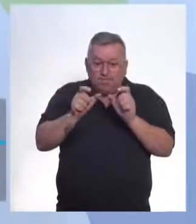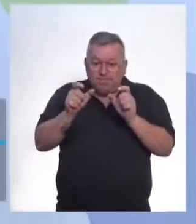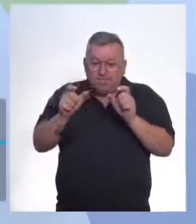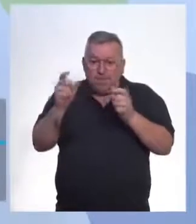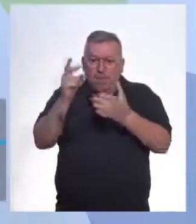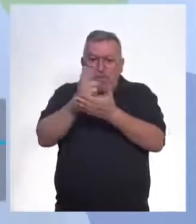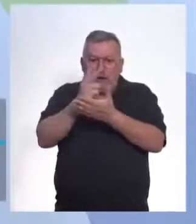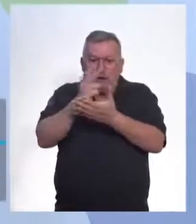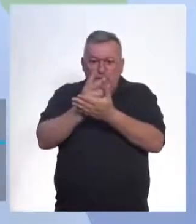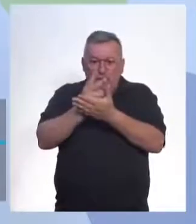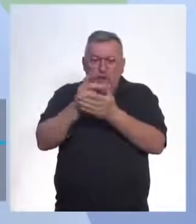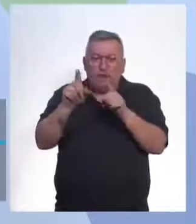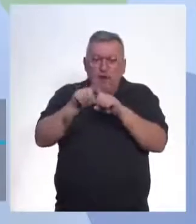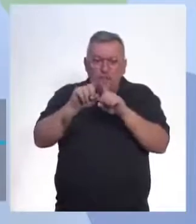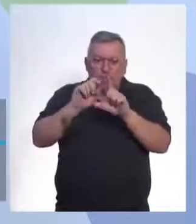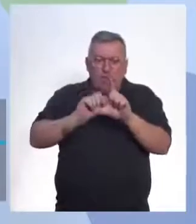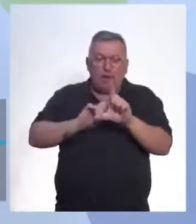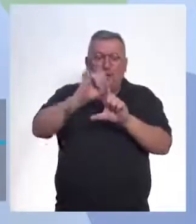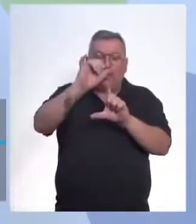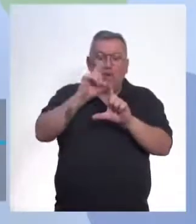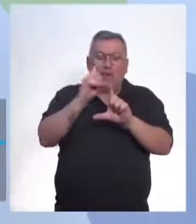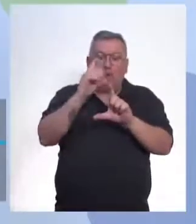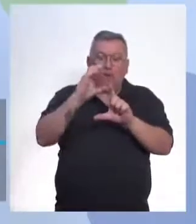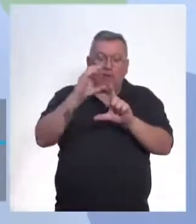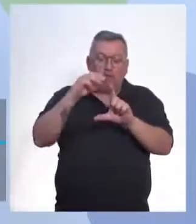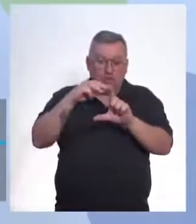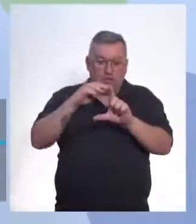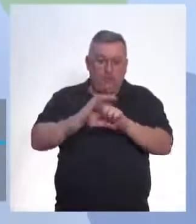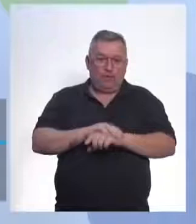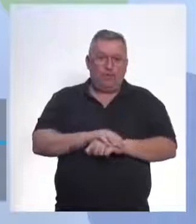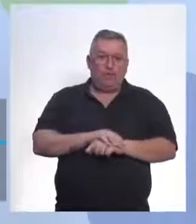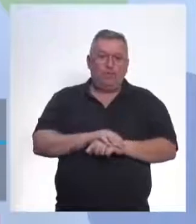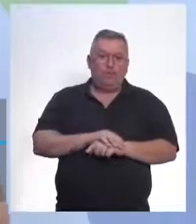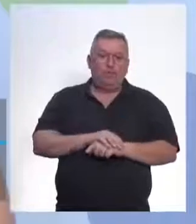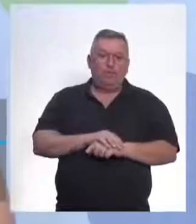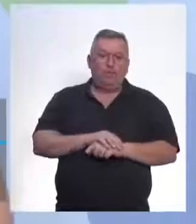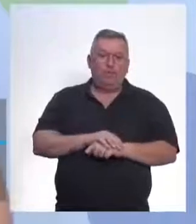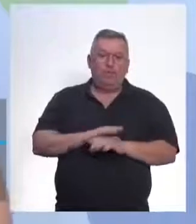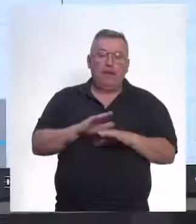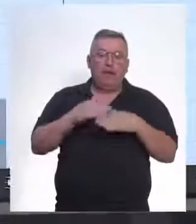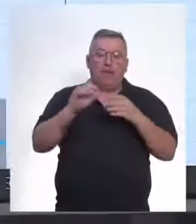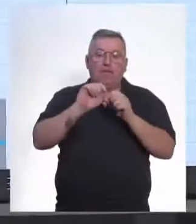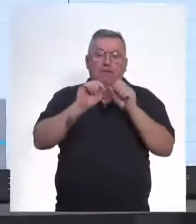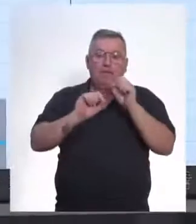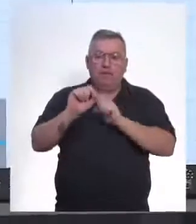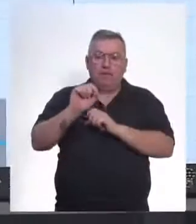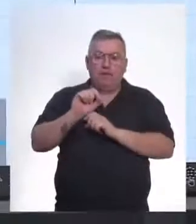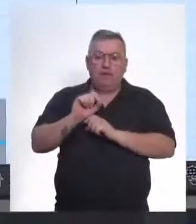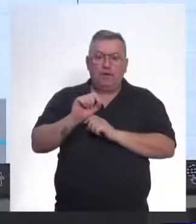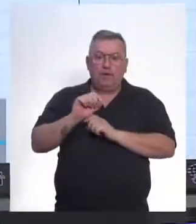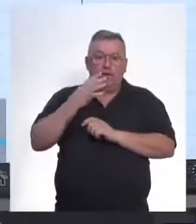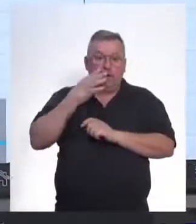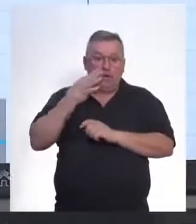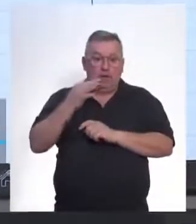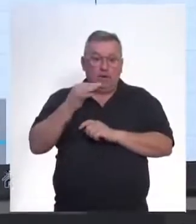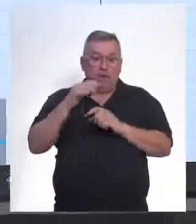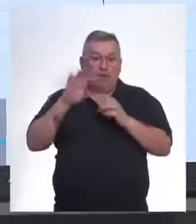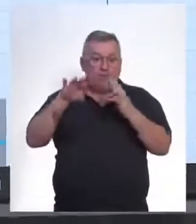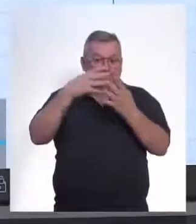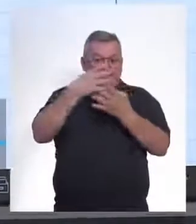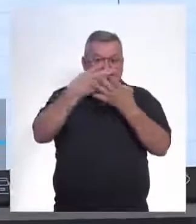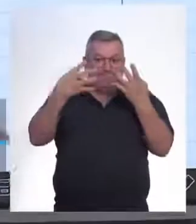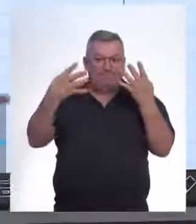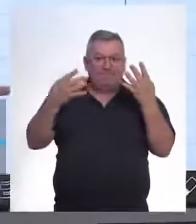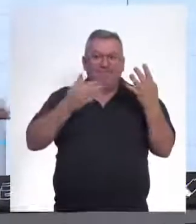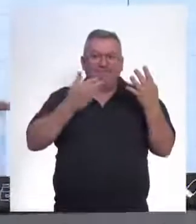para dividir, você tem que andar na vertical. Mesma Exato. coisa para os dois, né? Então, o que eu vou fazer? Observe que a lousa é